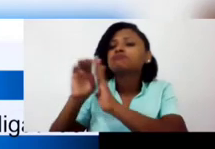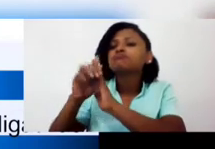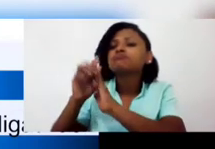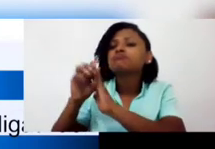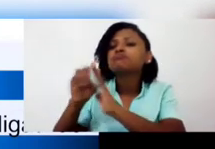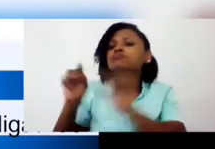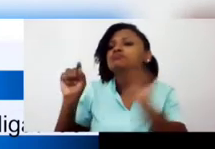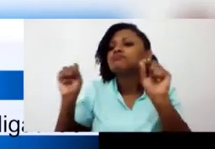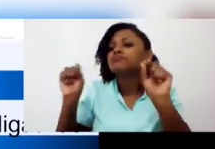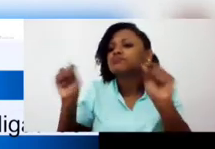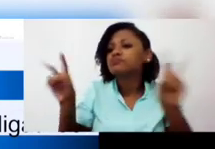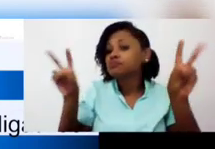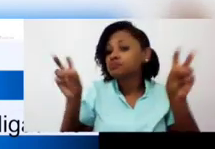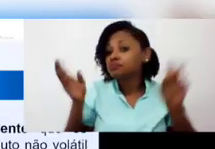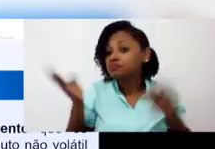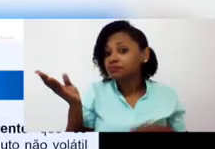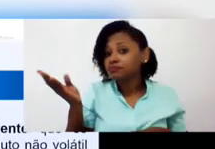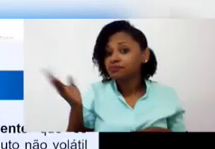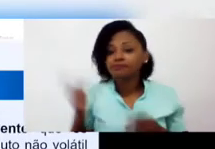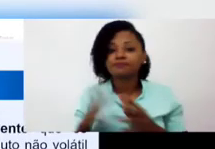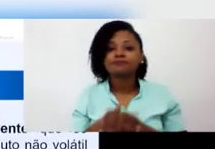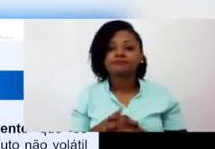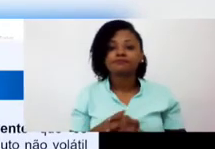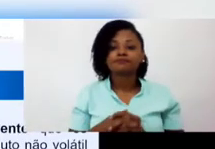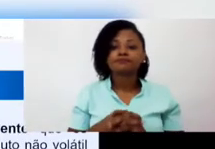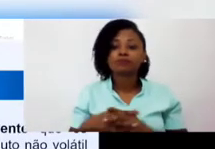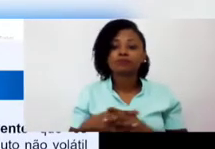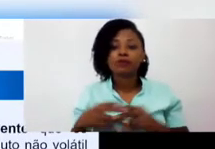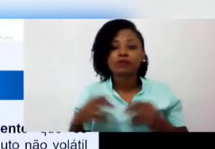de propriedades coligativas?